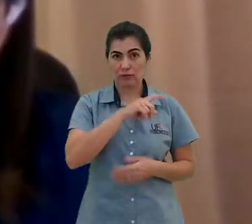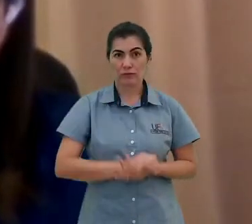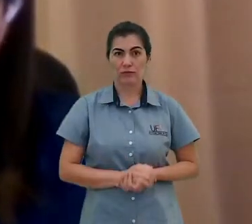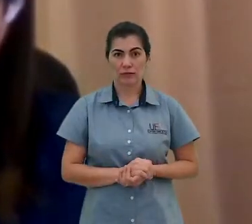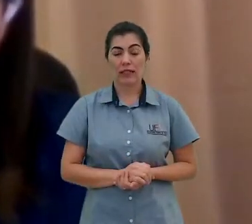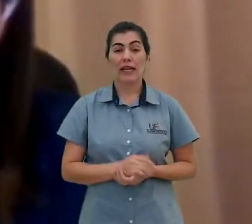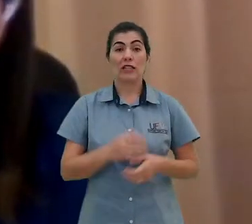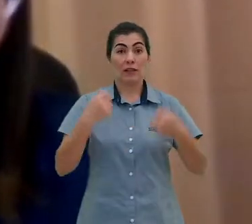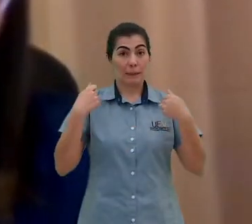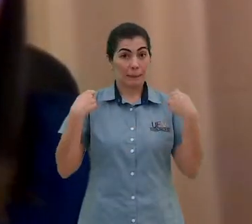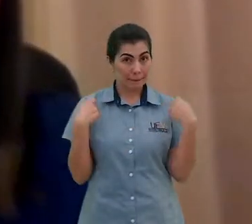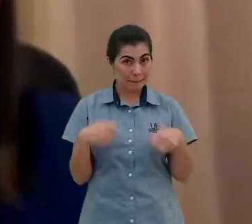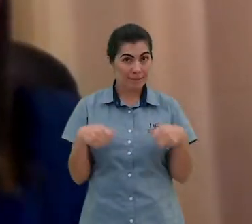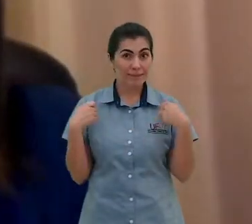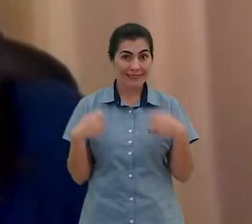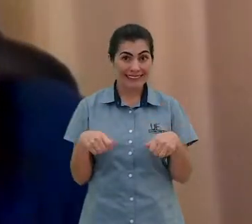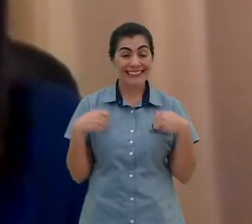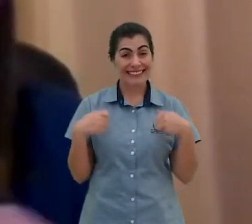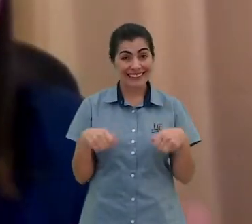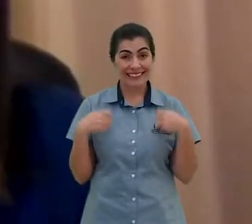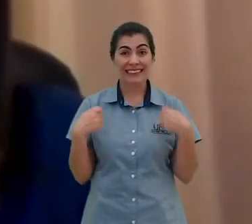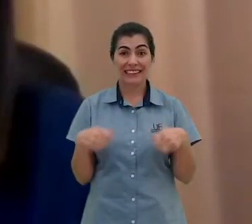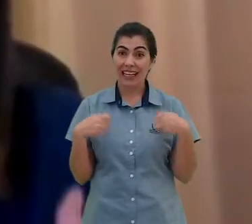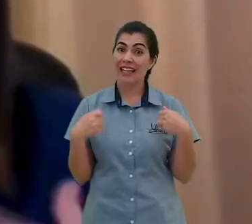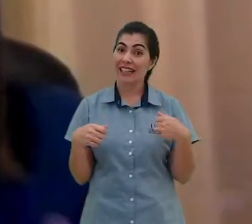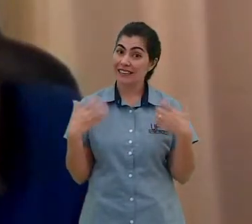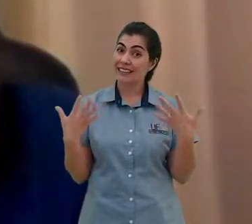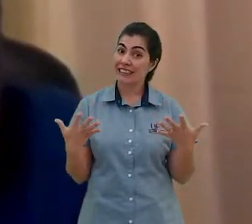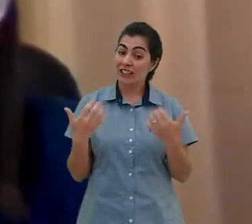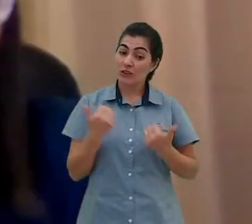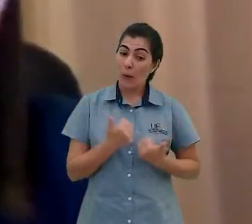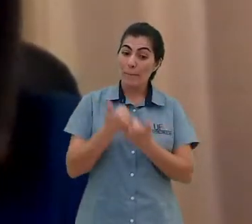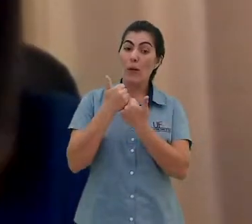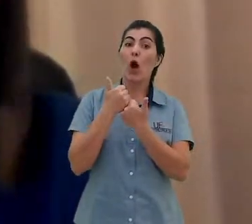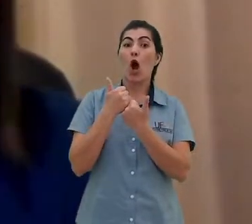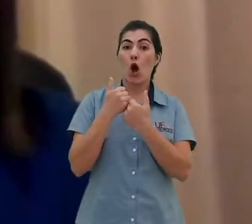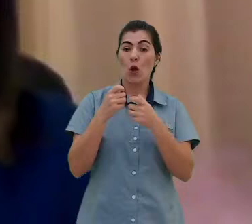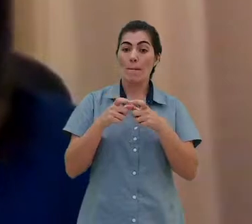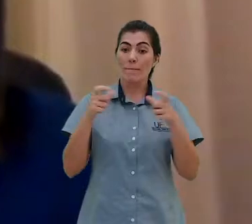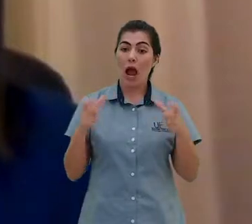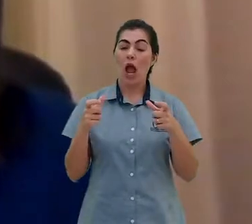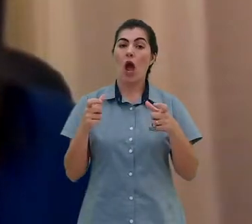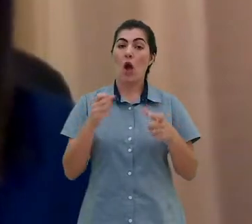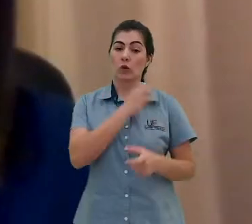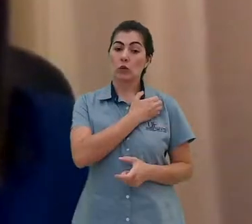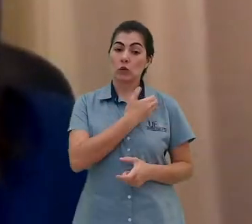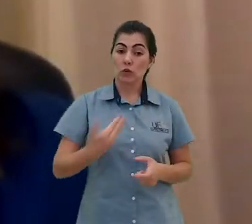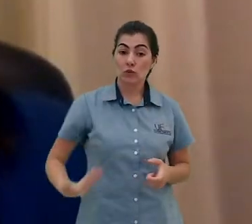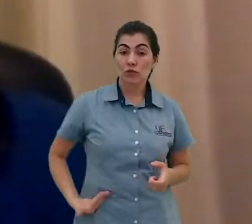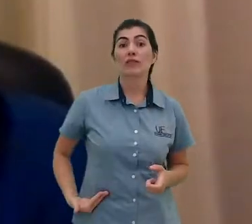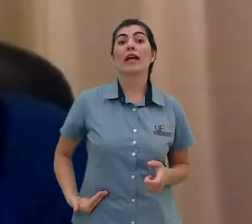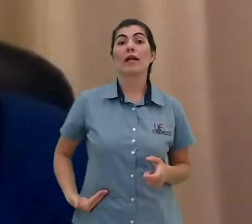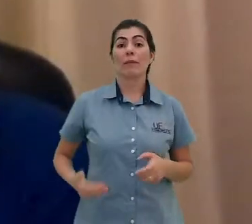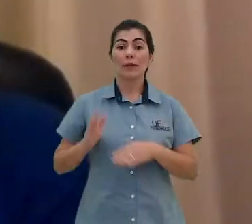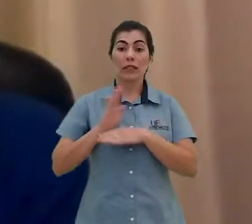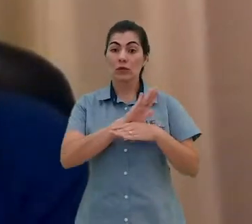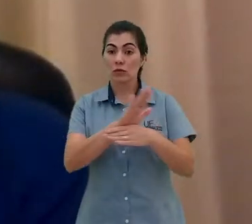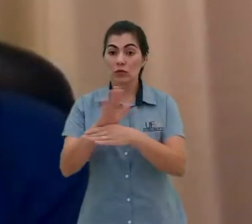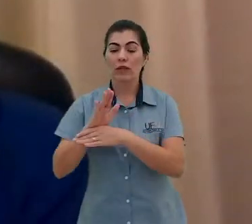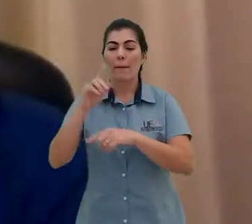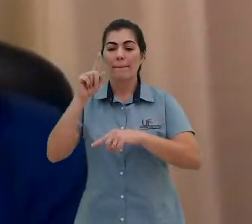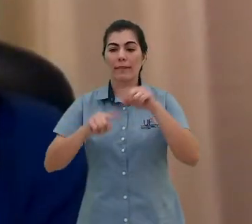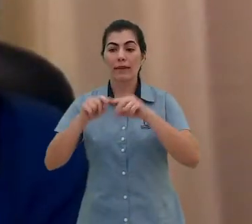vai precisar, talvez, de um apoio maior do Estado para a gente conseguir prover equipamento para todos,